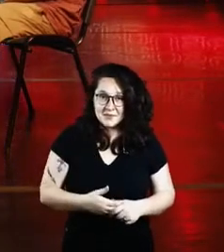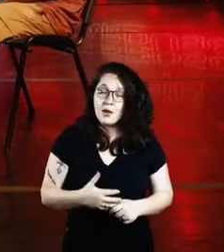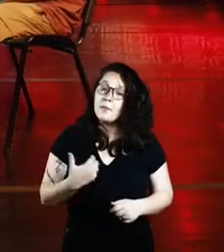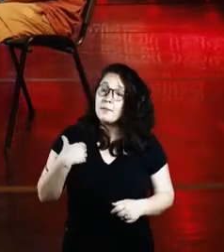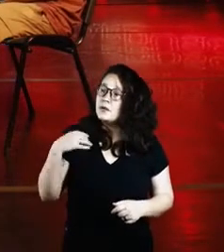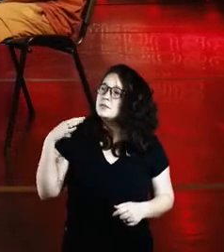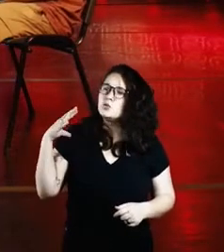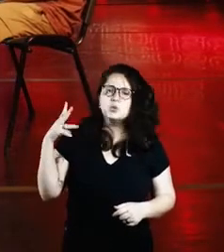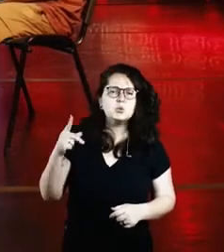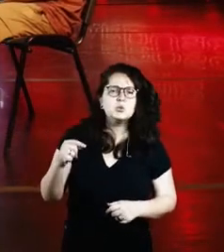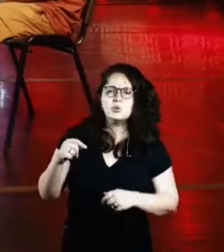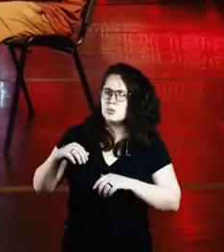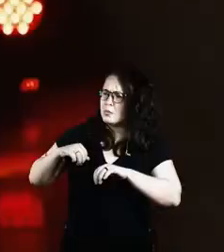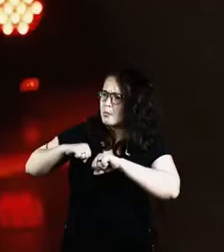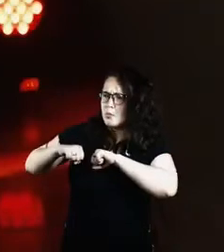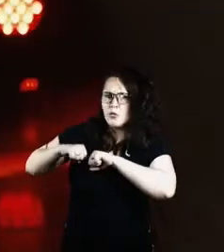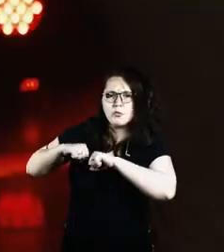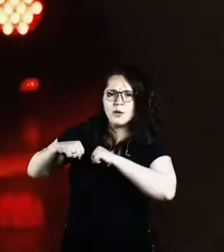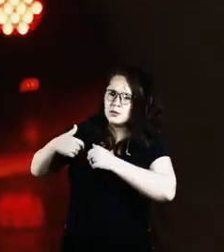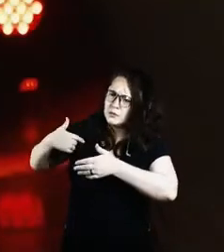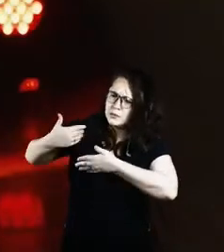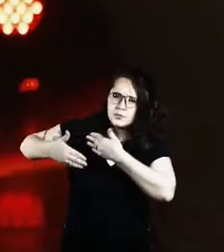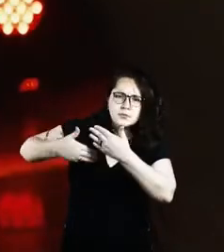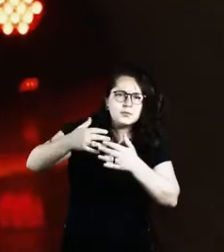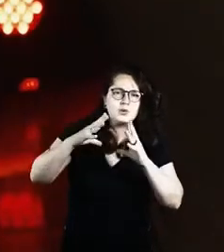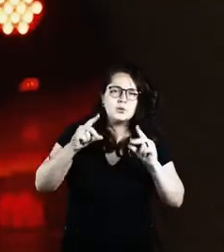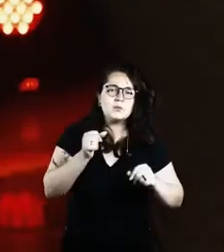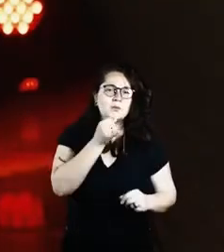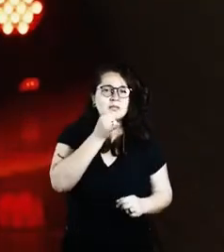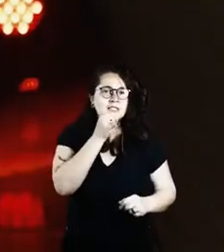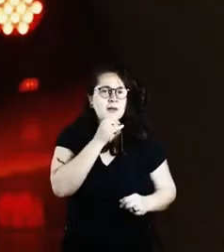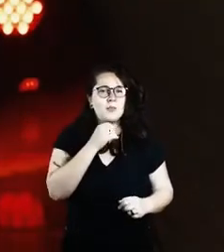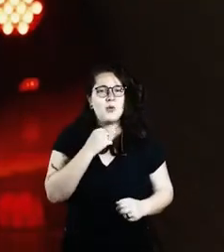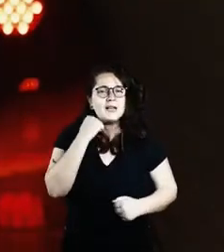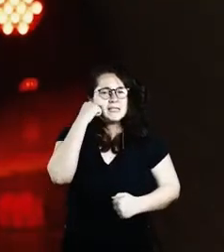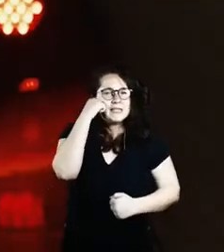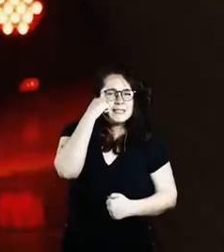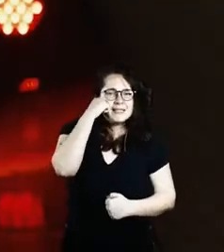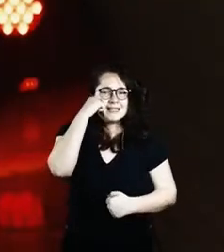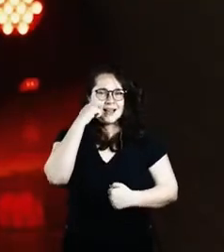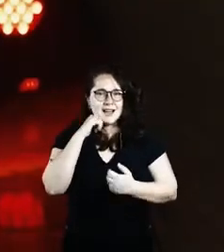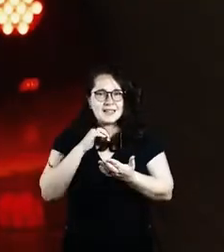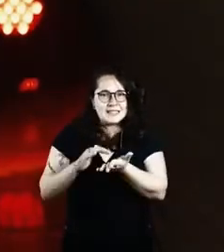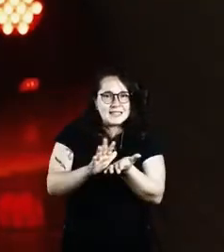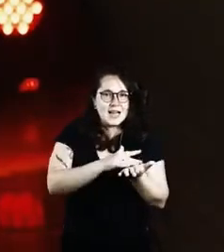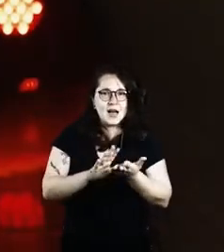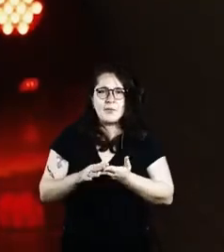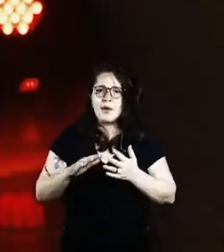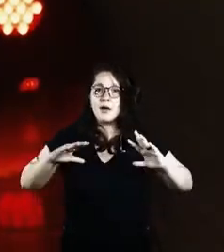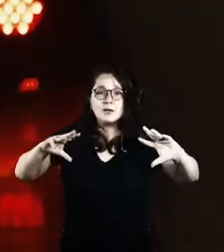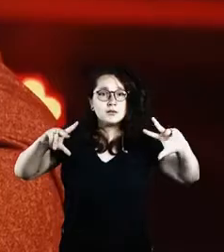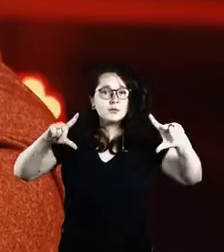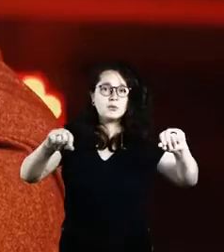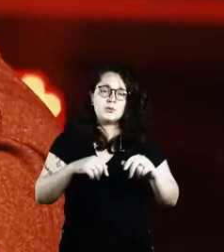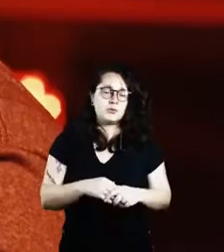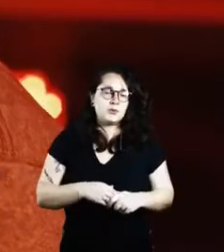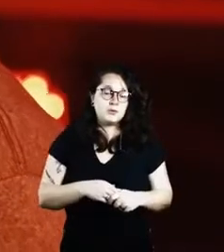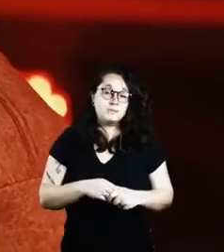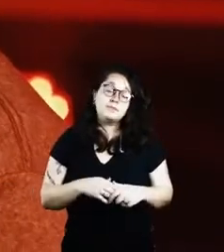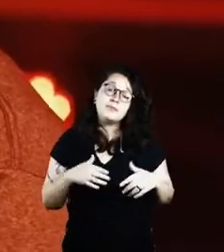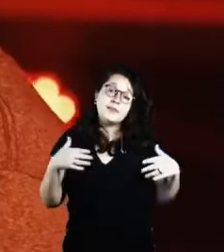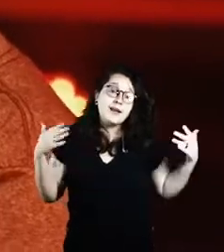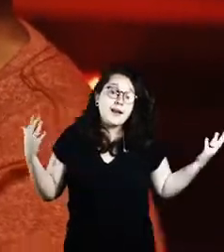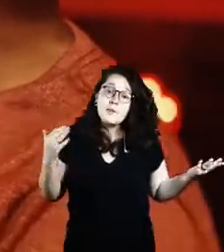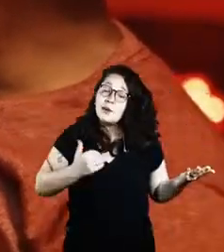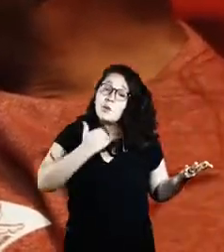movimento, eu acho que acontece isso, né, meu? No sertanejo, no samba, acho que é tudo um lance de oportunidade, né? Mas não adianta a gente falar, porque tem